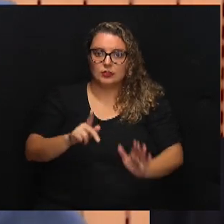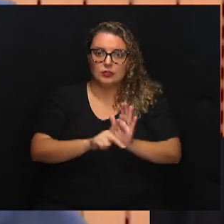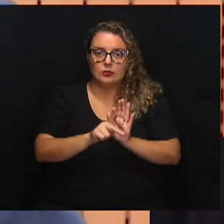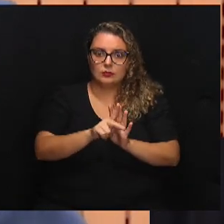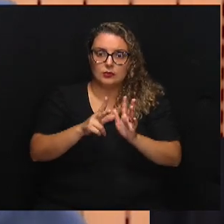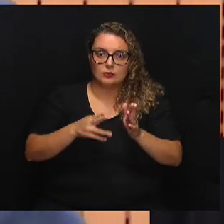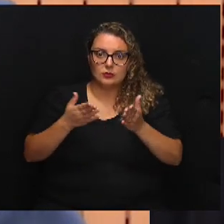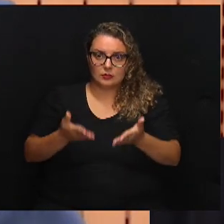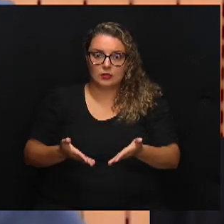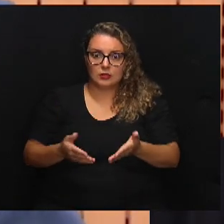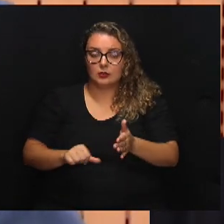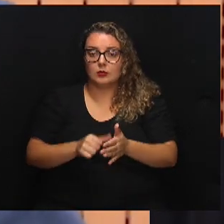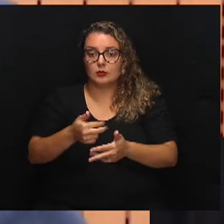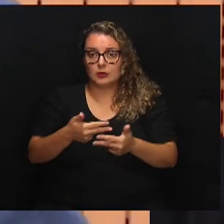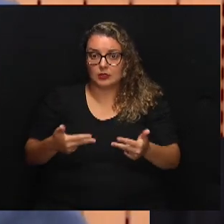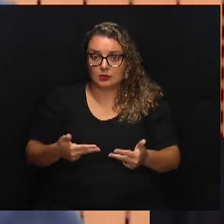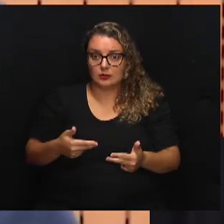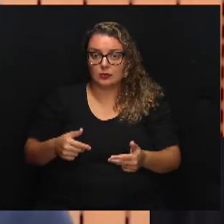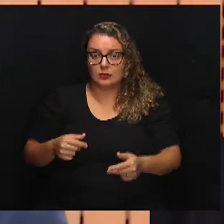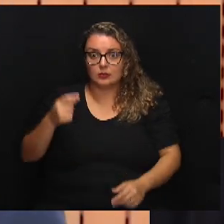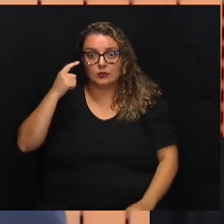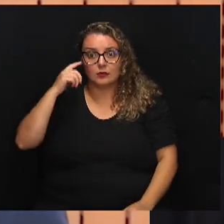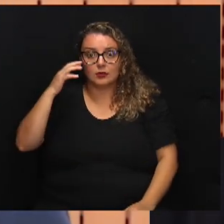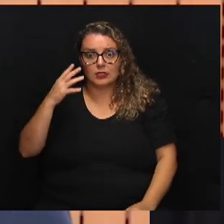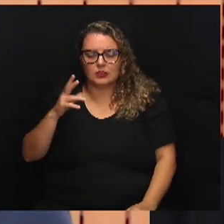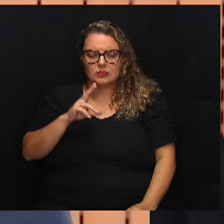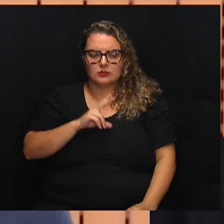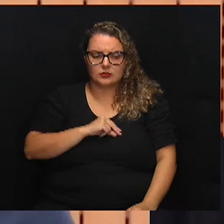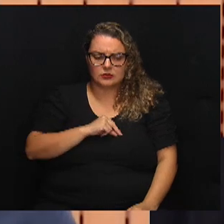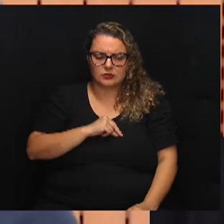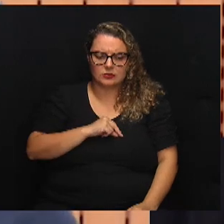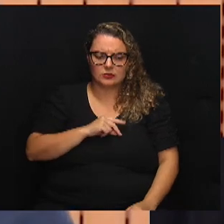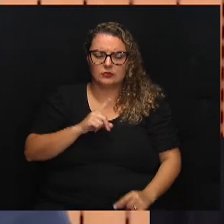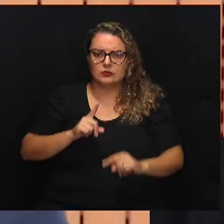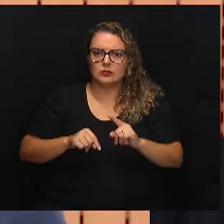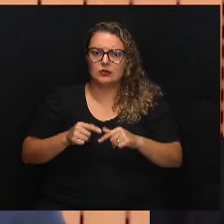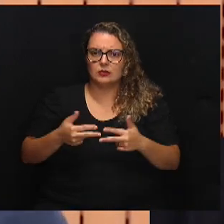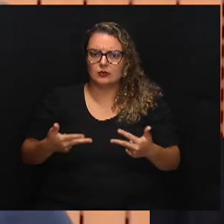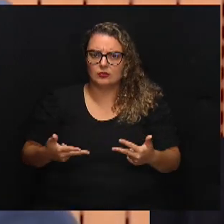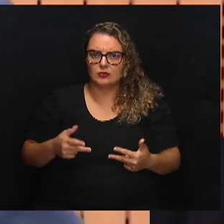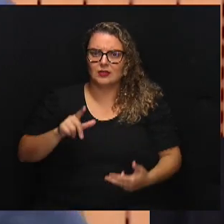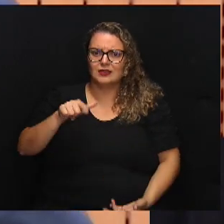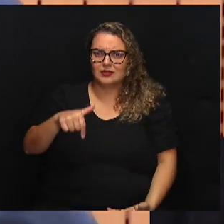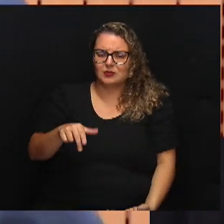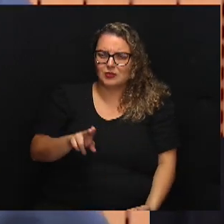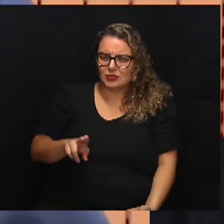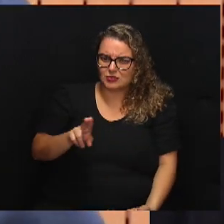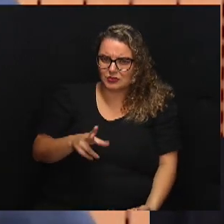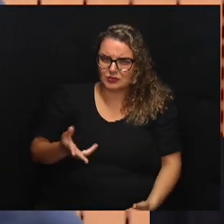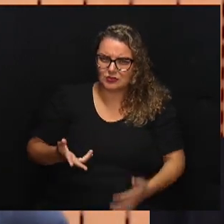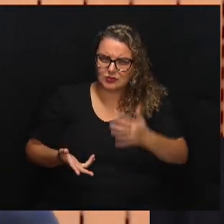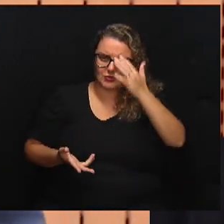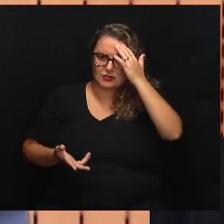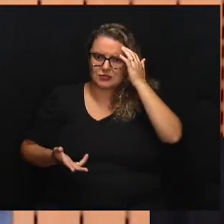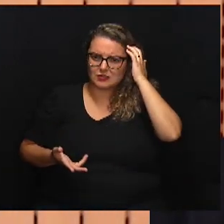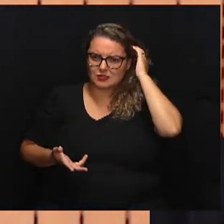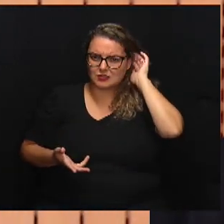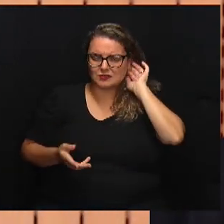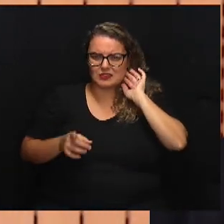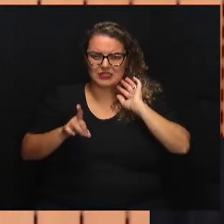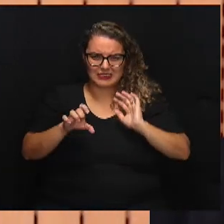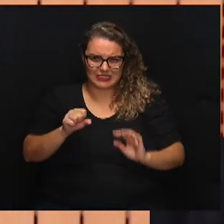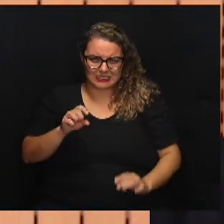a primeira coisa que vai passar na cabeça é: poxa, será que vai vir algum produto pós-uso? Será que vai vir descarte